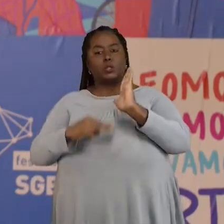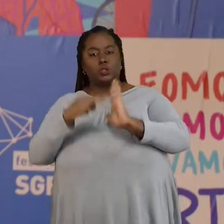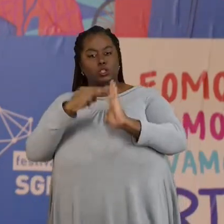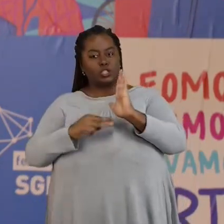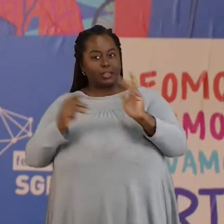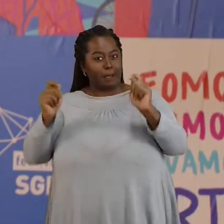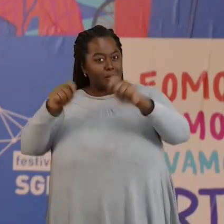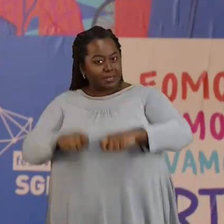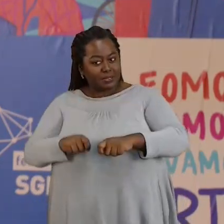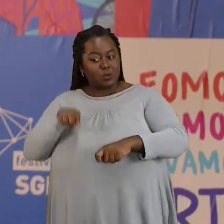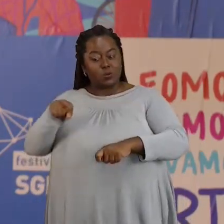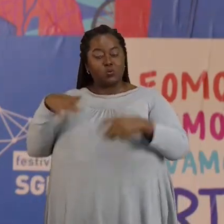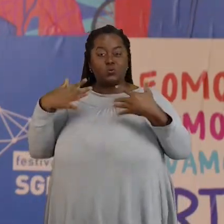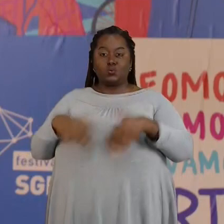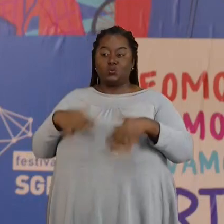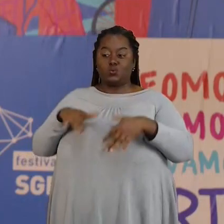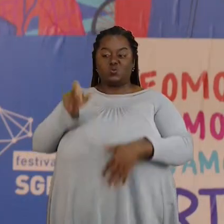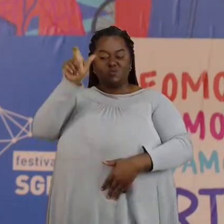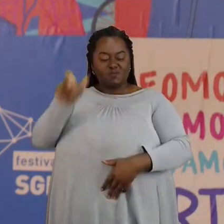O cara é bom.